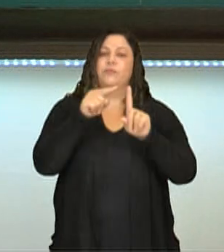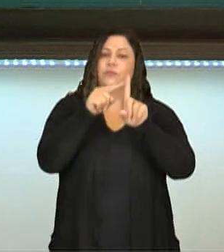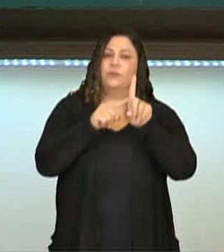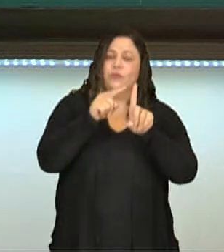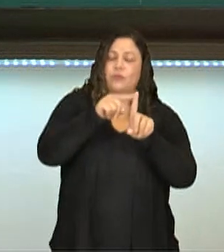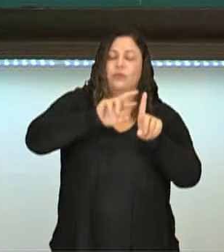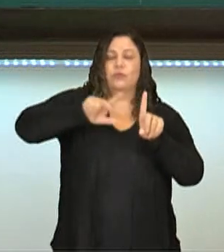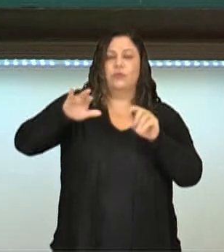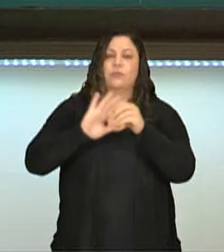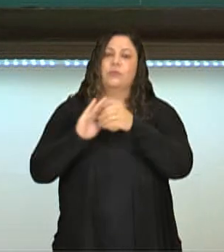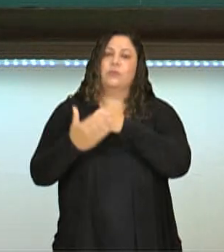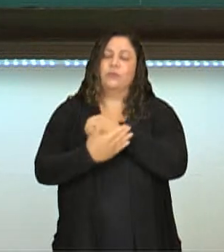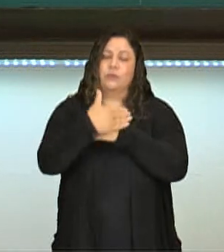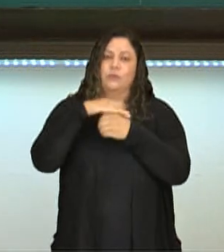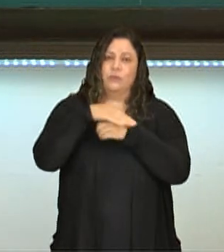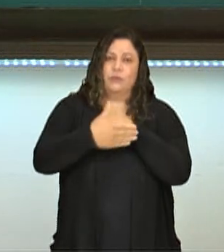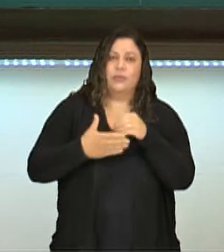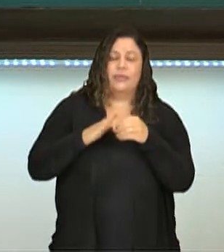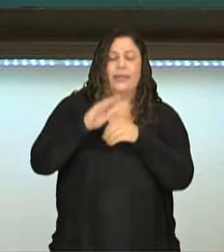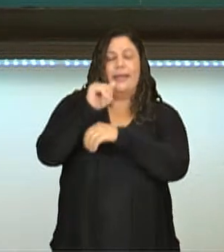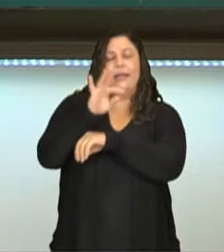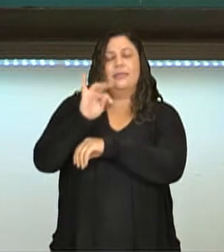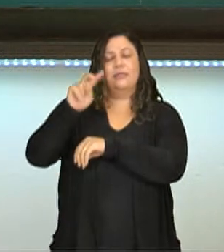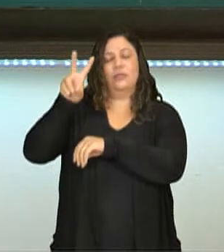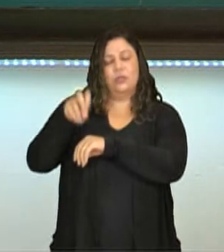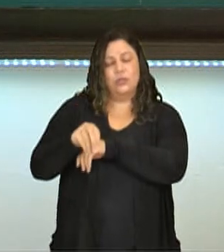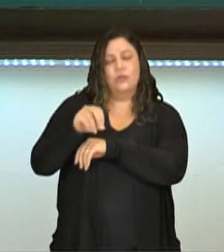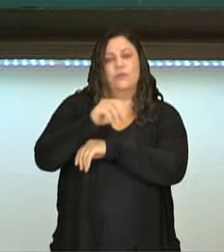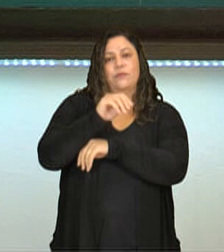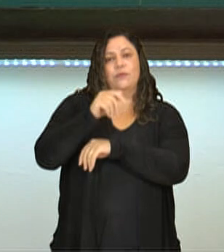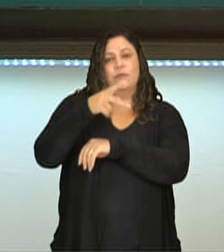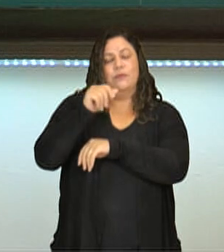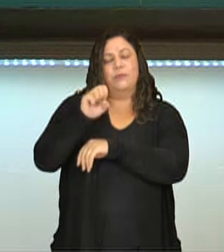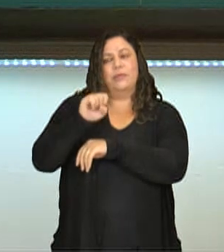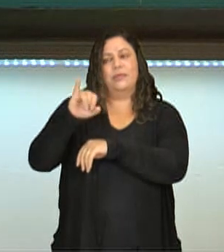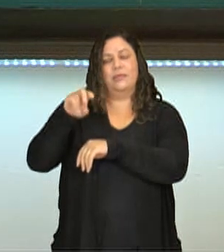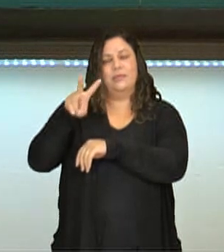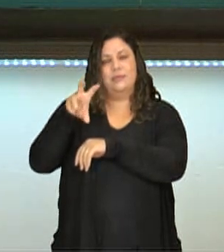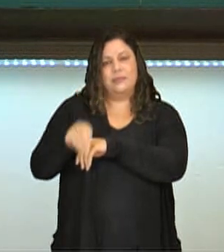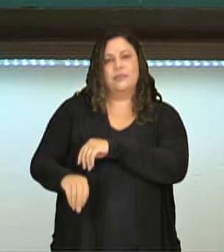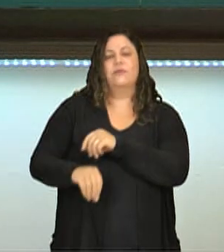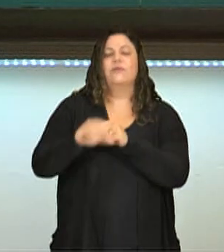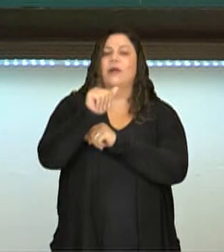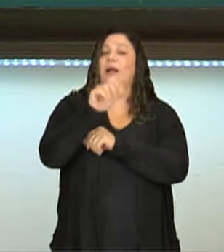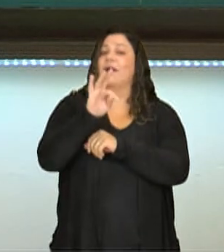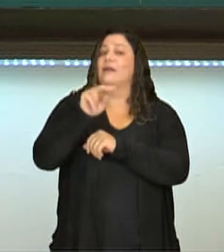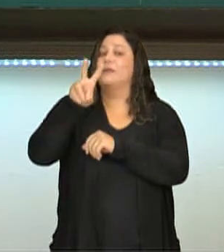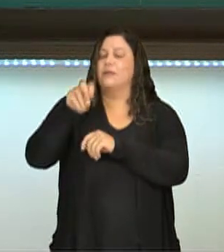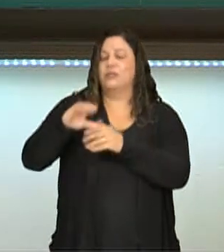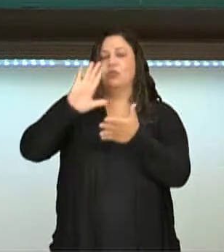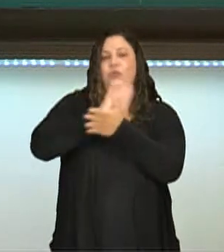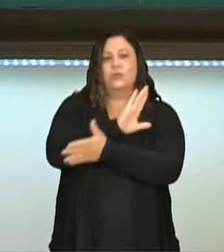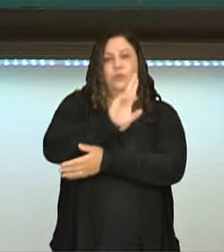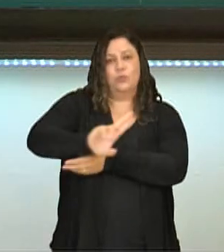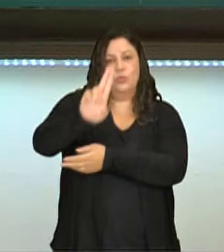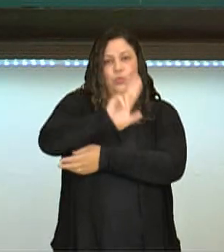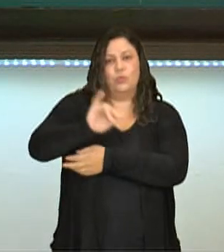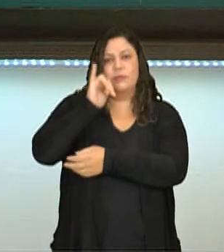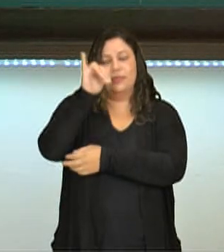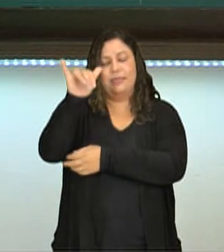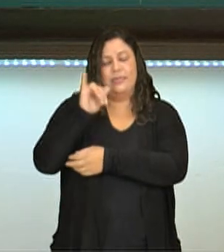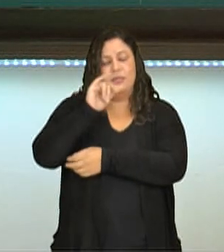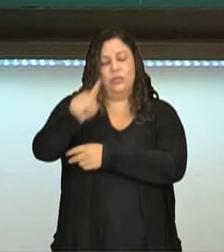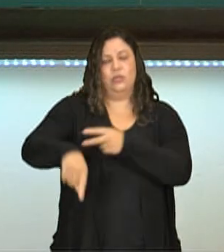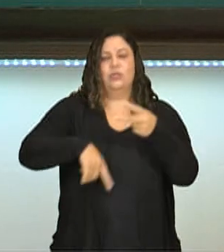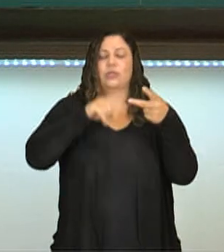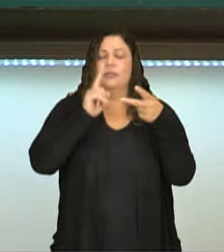da membrana, temos o transporte ativo e o passivo, lembrando que o ativo gasta energia e o passivo não gasta energia.